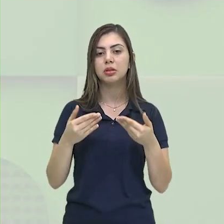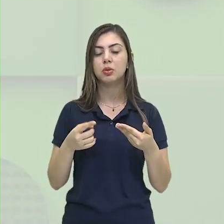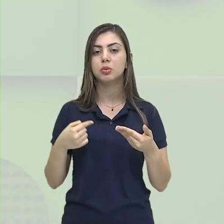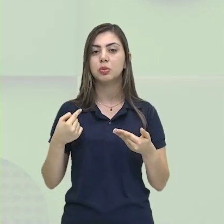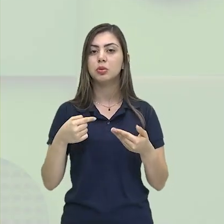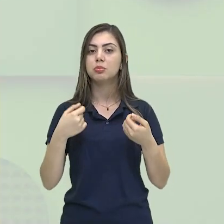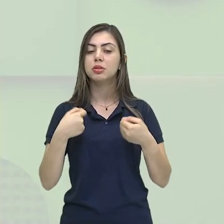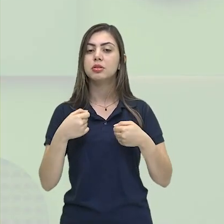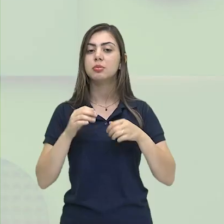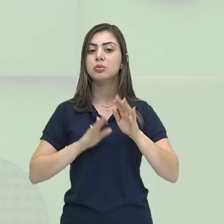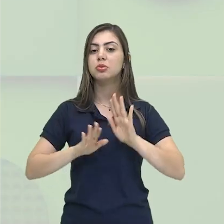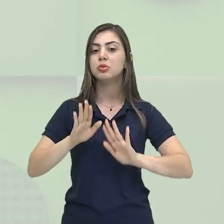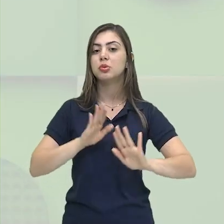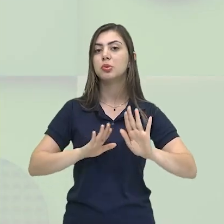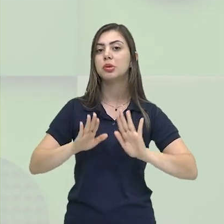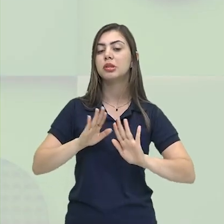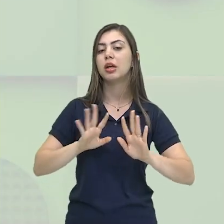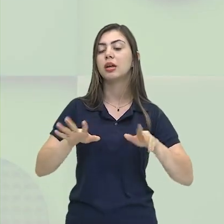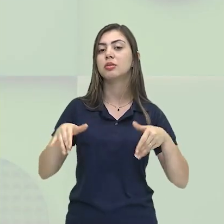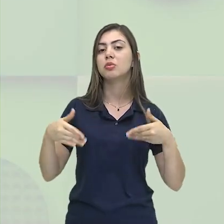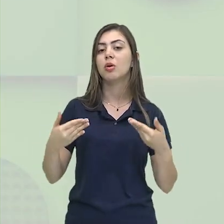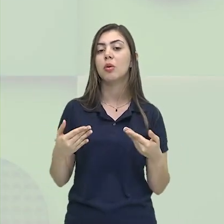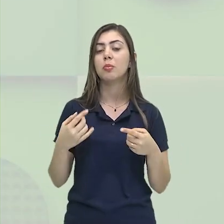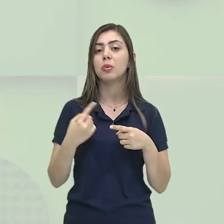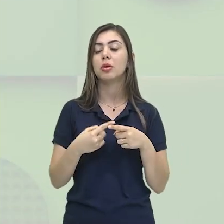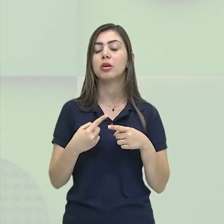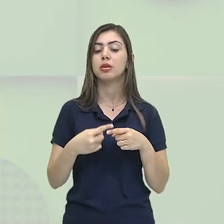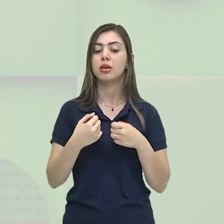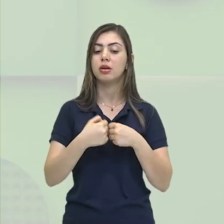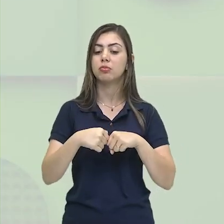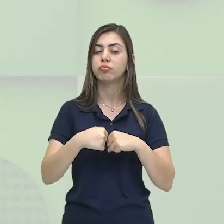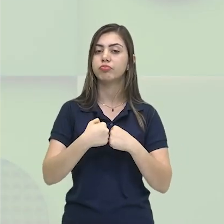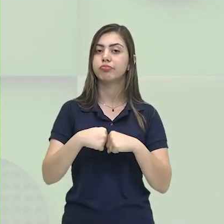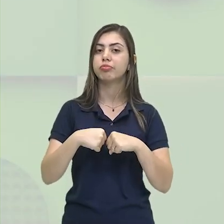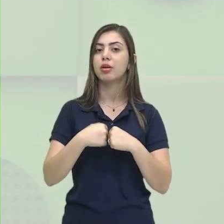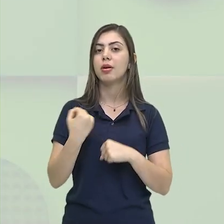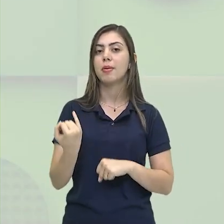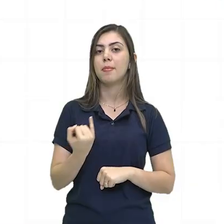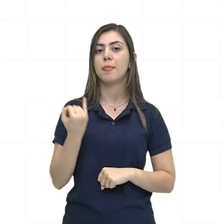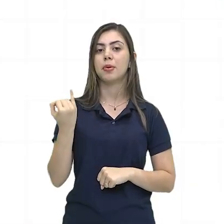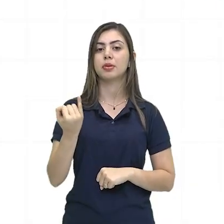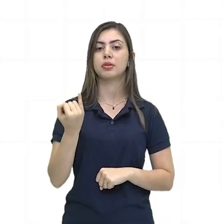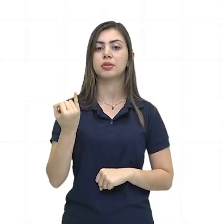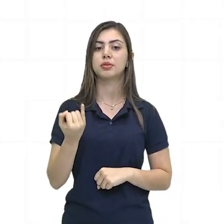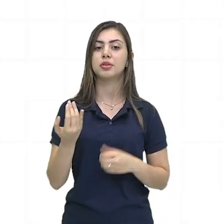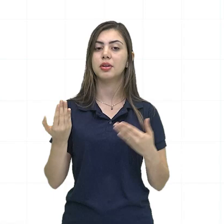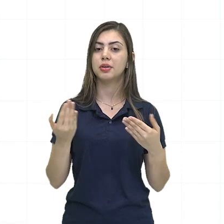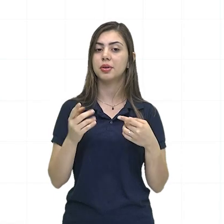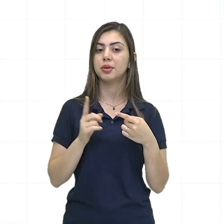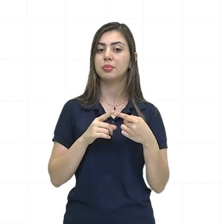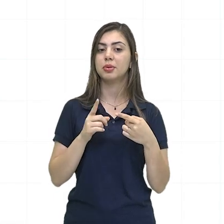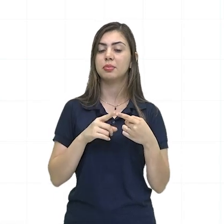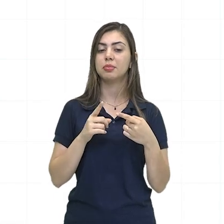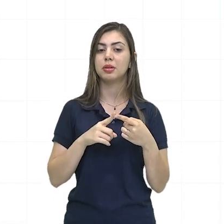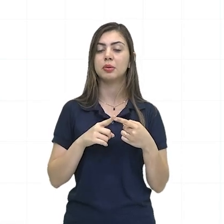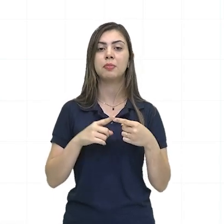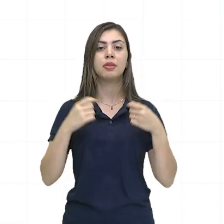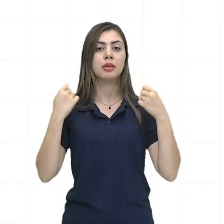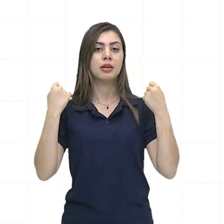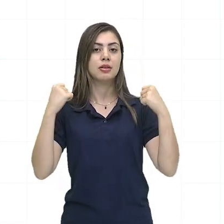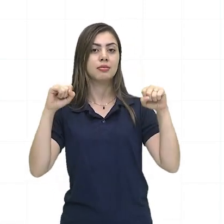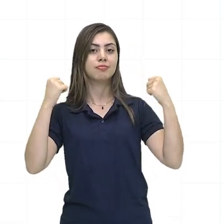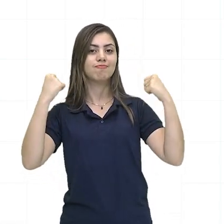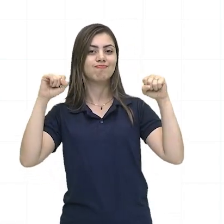nossas articulações, já que elas são tão importantes para nós? O primeiro deles,